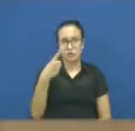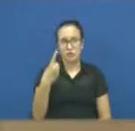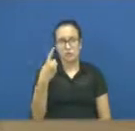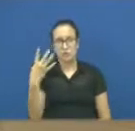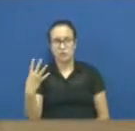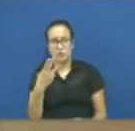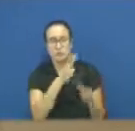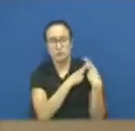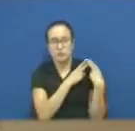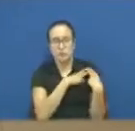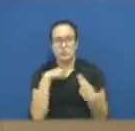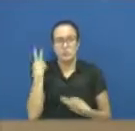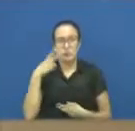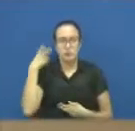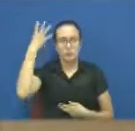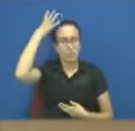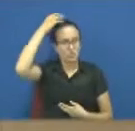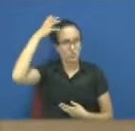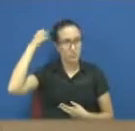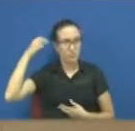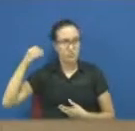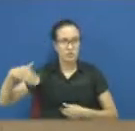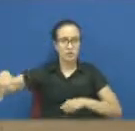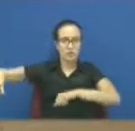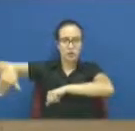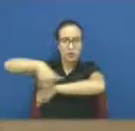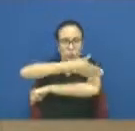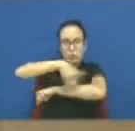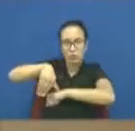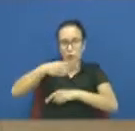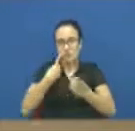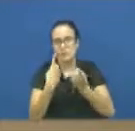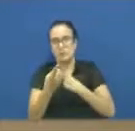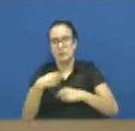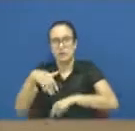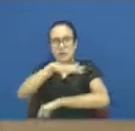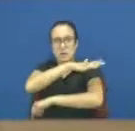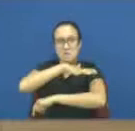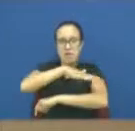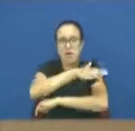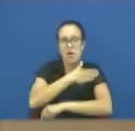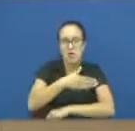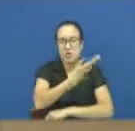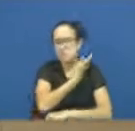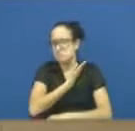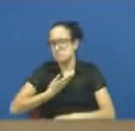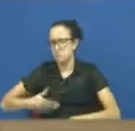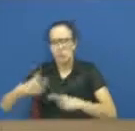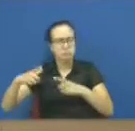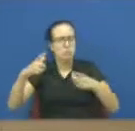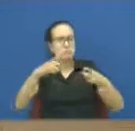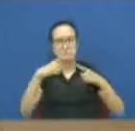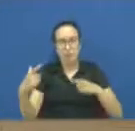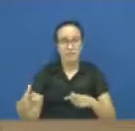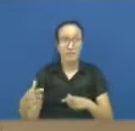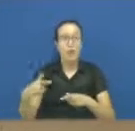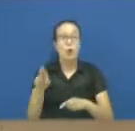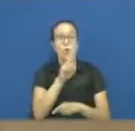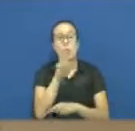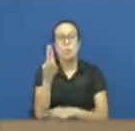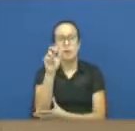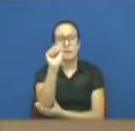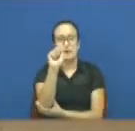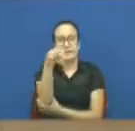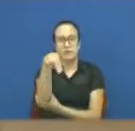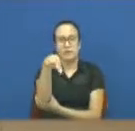de 2014, de autoria da vereadora Lubogo, que perpetua o nome do senhor Antônio Abiati Filho em uma das ruas, avenidas,